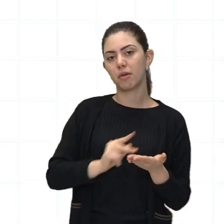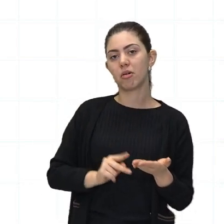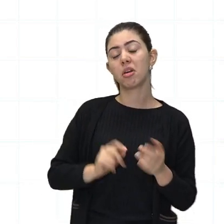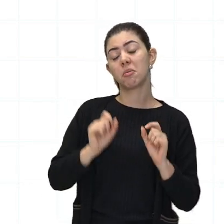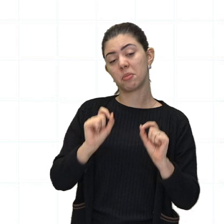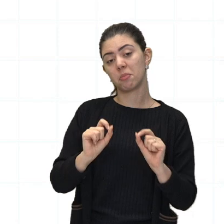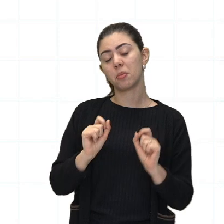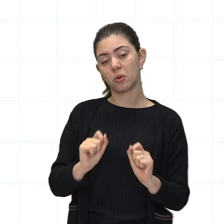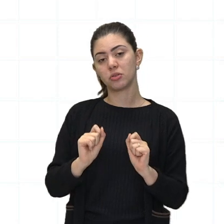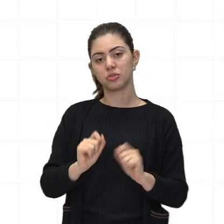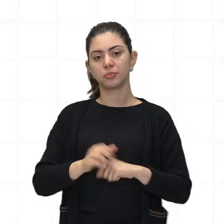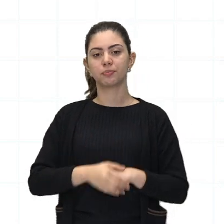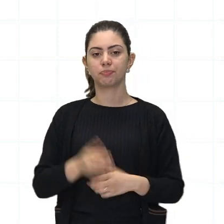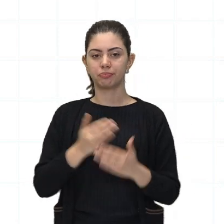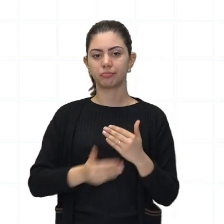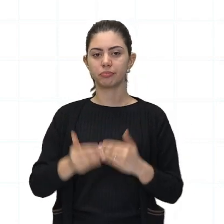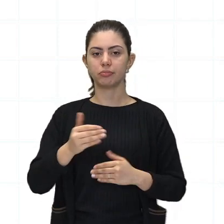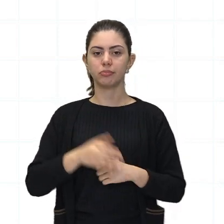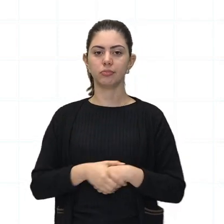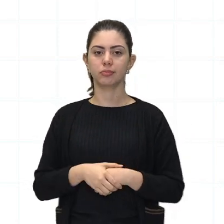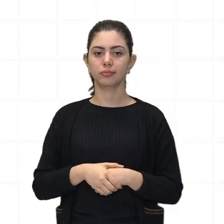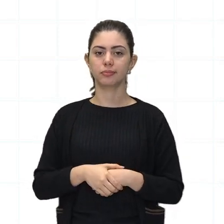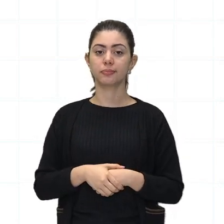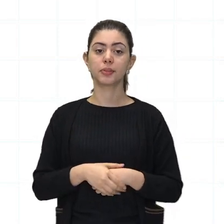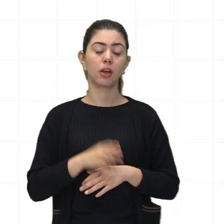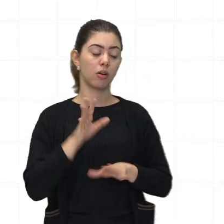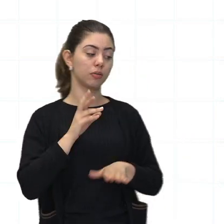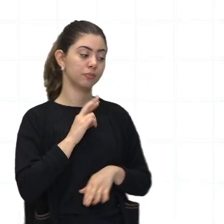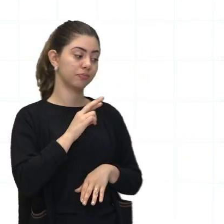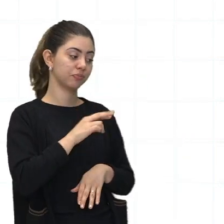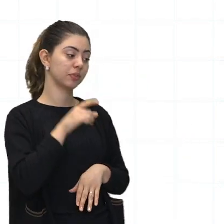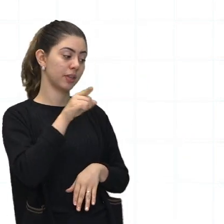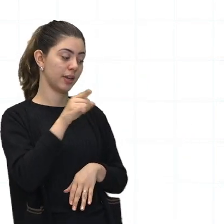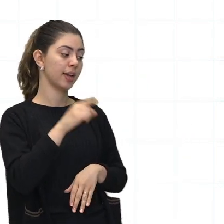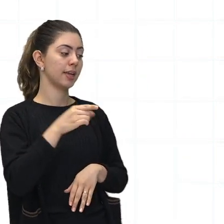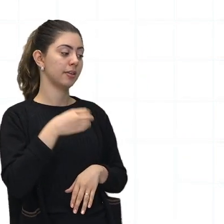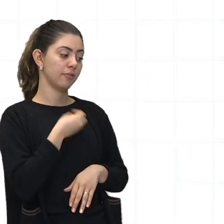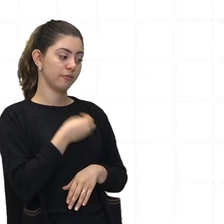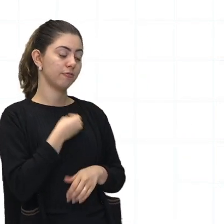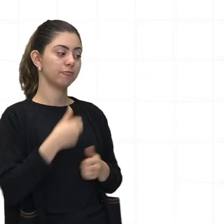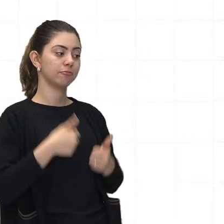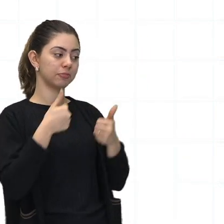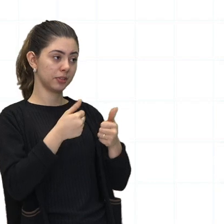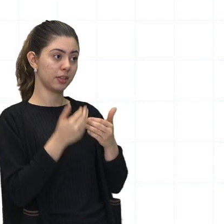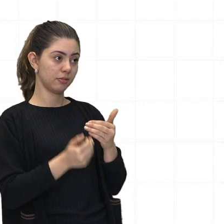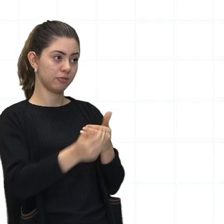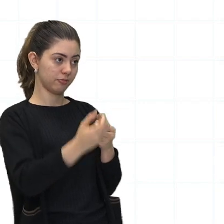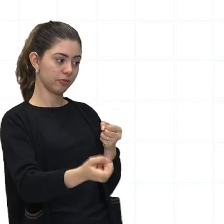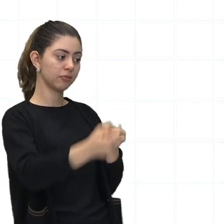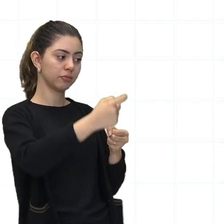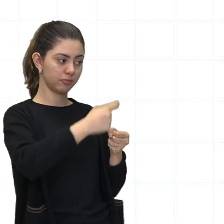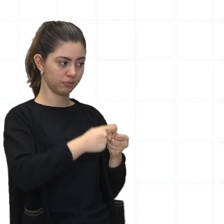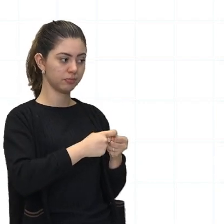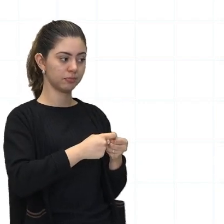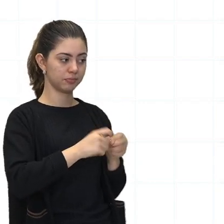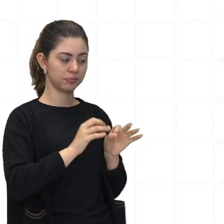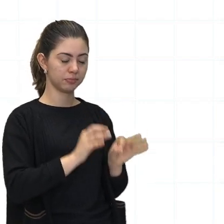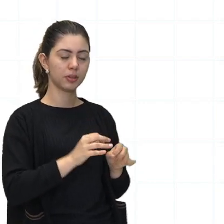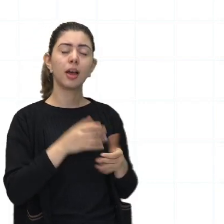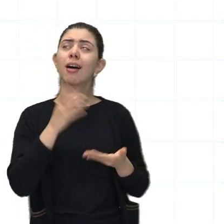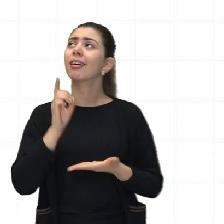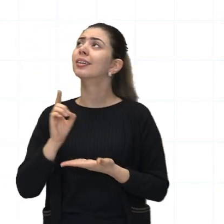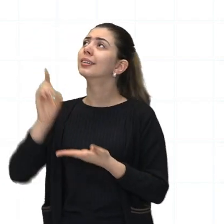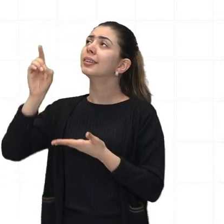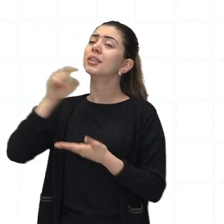dessa forma. Continuando, e eu bem vos digo que está vivo e são, e estará convosco antes de passar o prazo. Ai Deus, onde